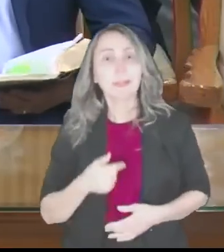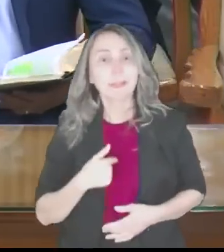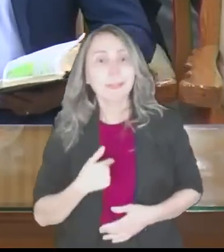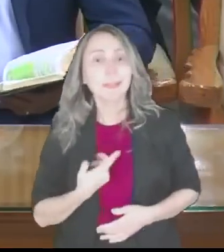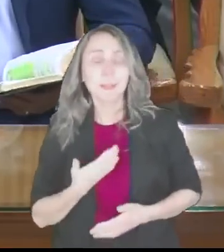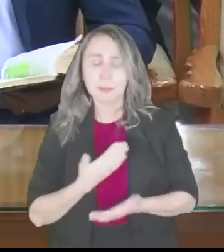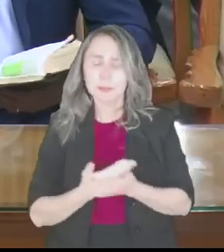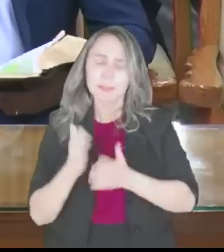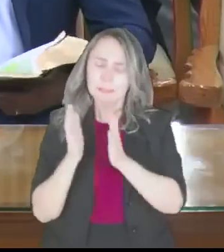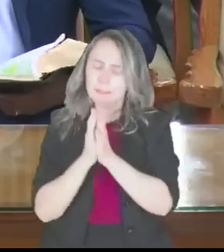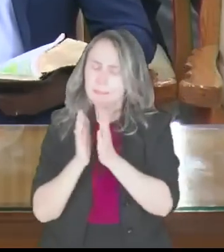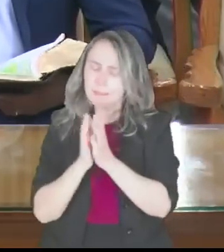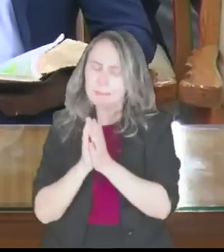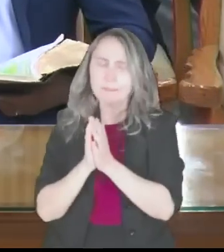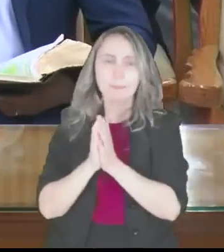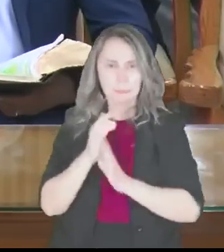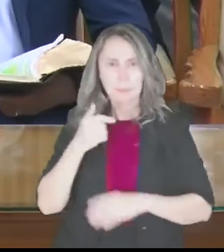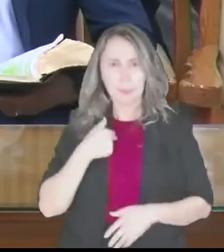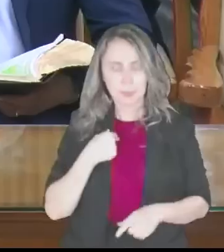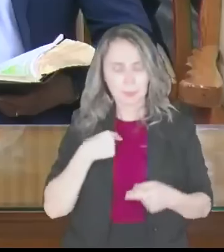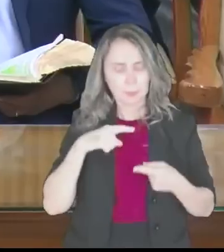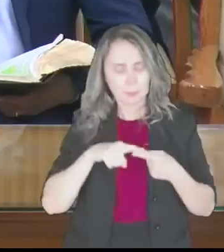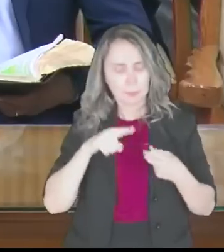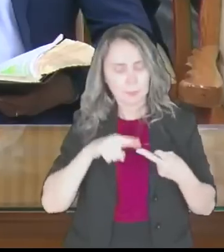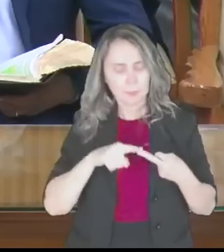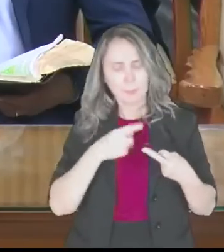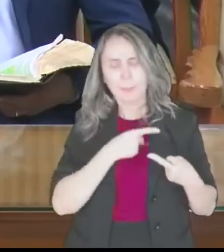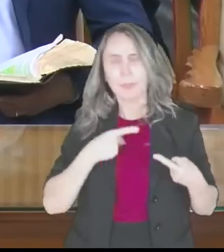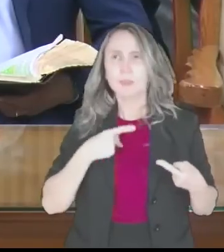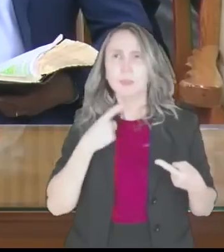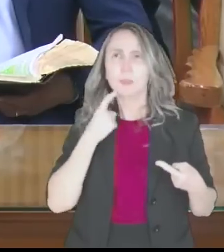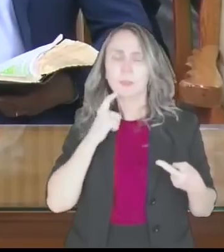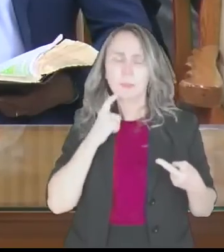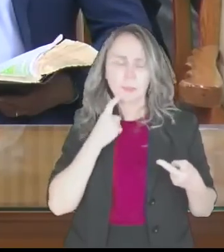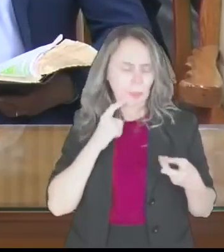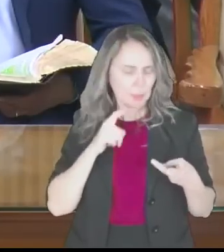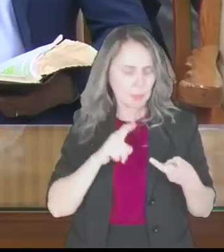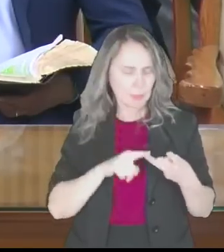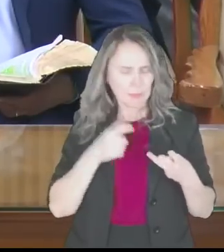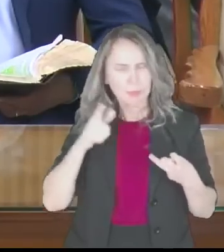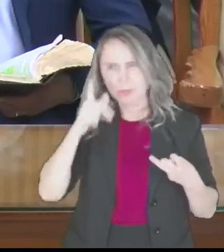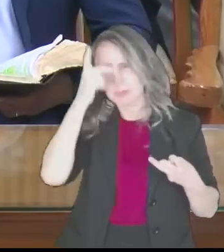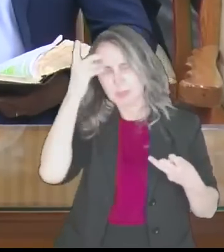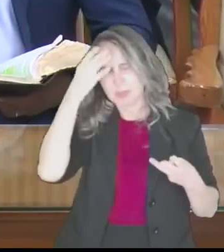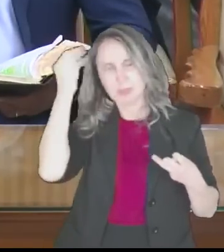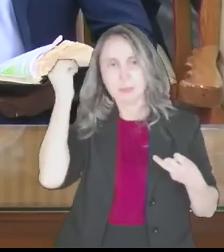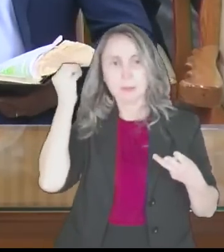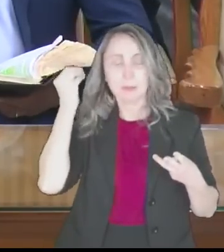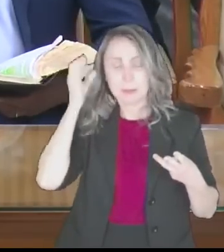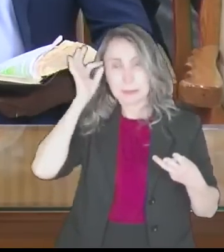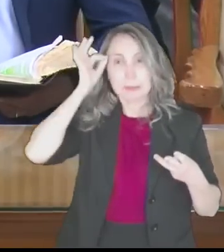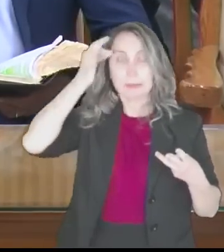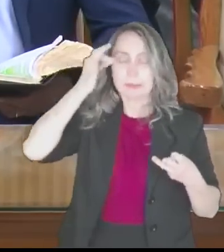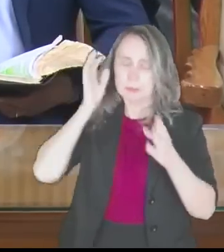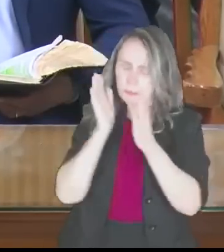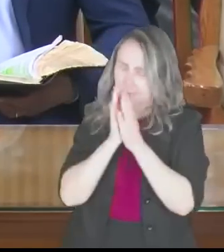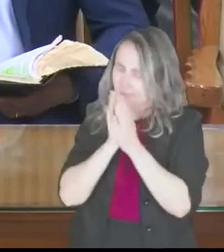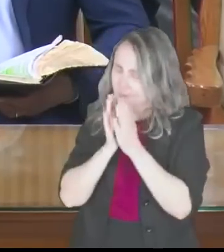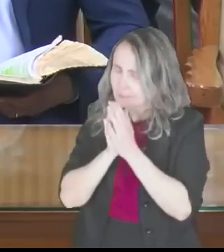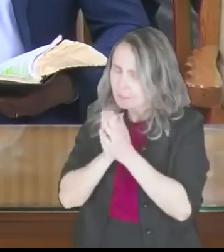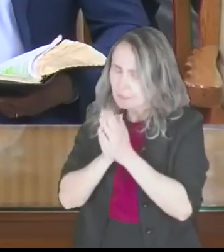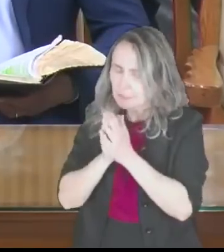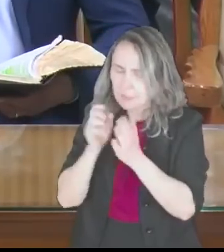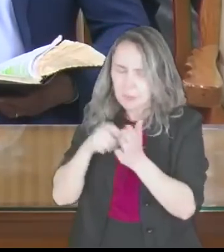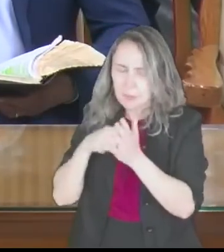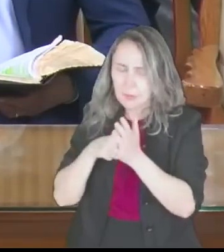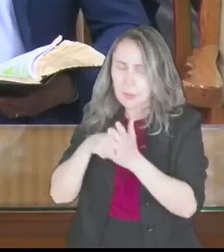começamos a orar. Eu, pastor Alberto e outra pessoa que eu não lembro quem era, logo cedo, madrugada, estávamos orando. Aí quando foi, Deus me deu